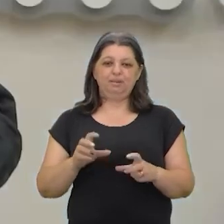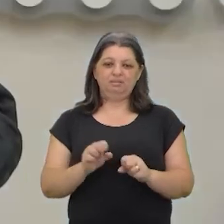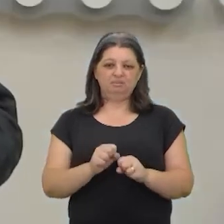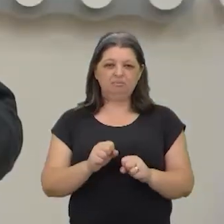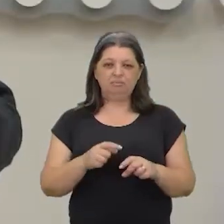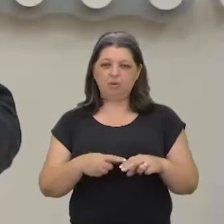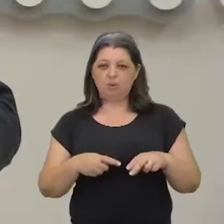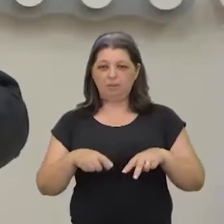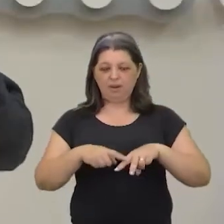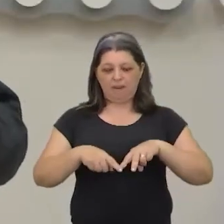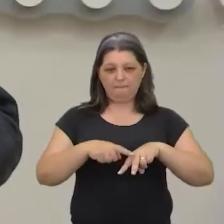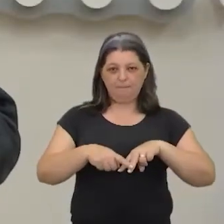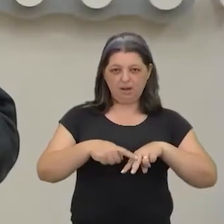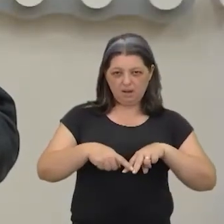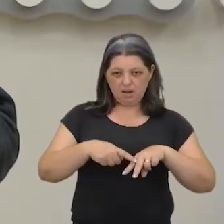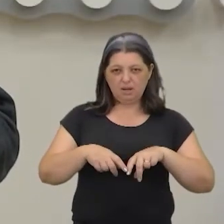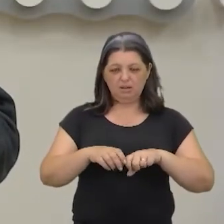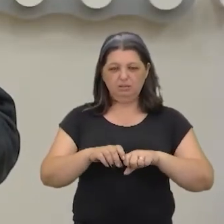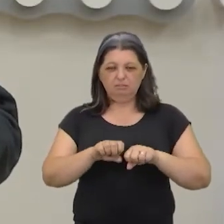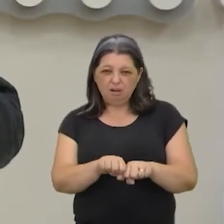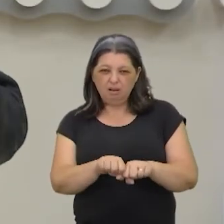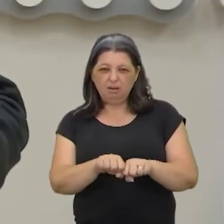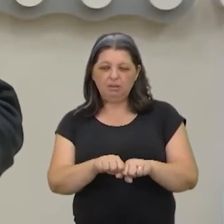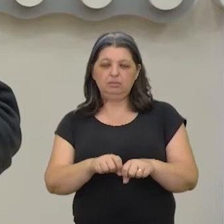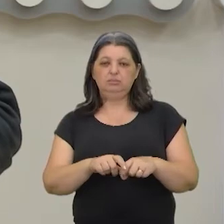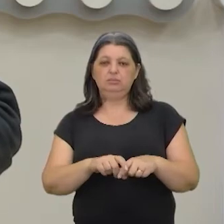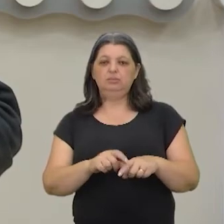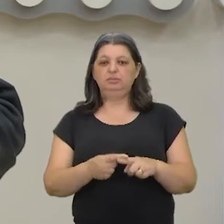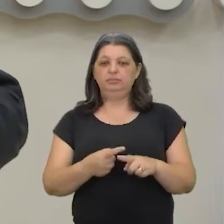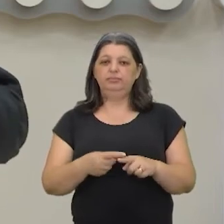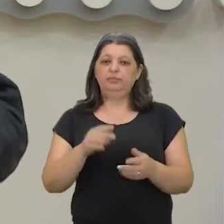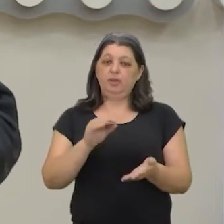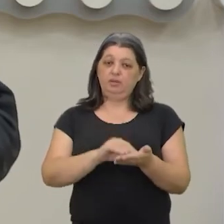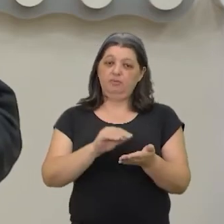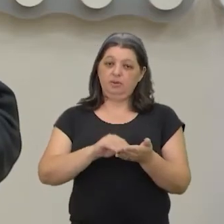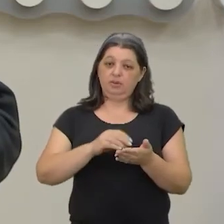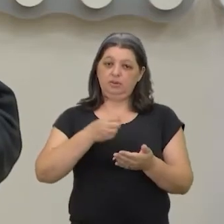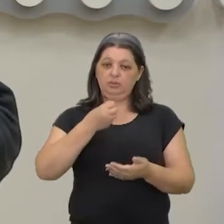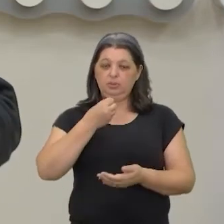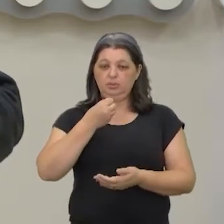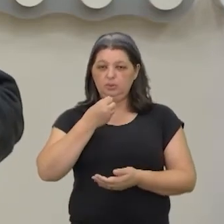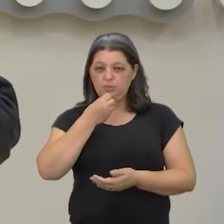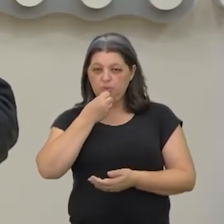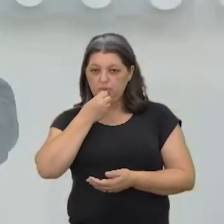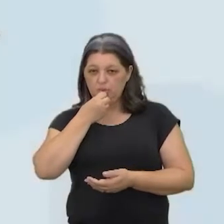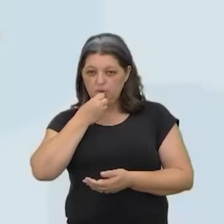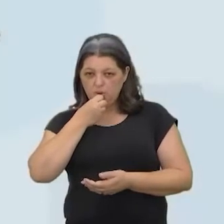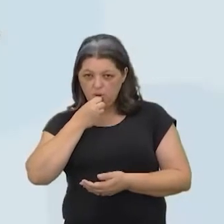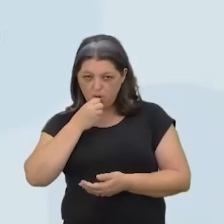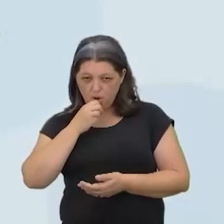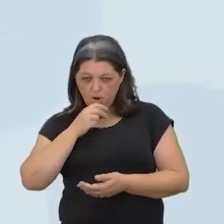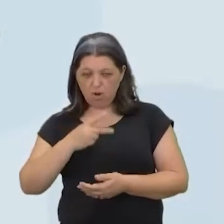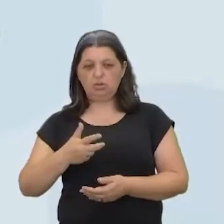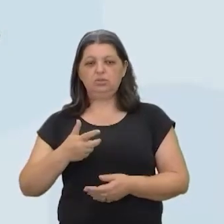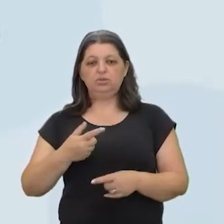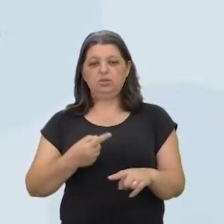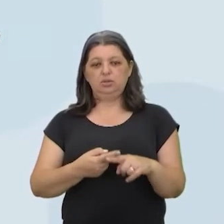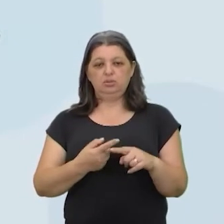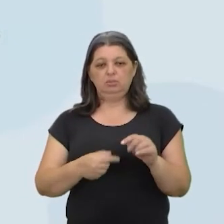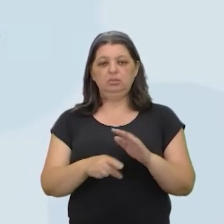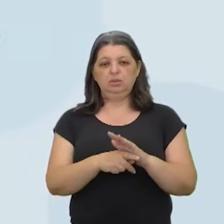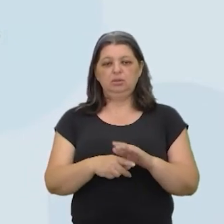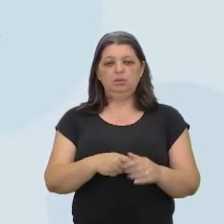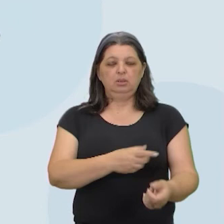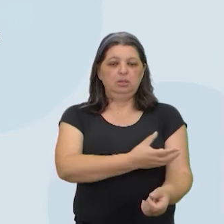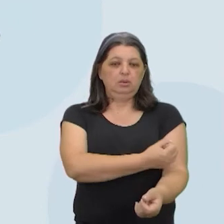vai causar um problema na hora da fabricação de oxigênio, e a falta do oxigênio dá a cãibra. Aumento da pressão arterial, a